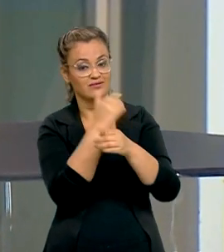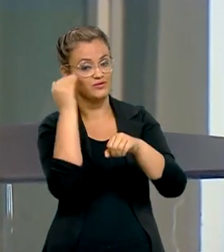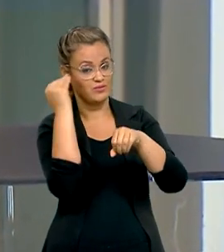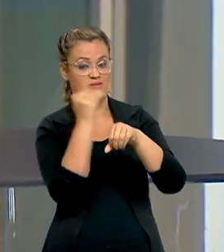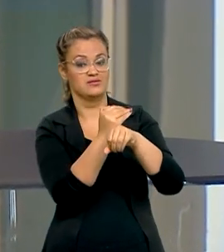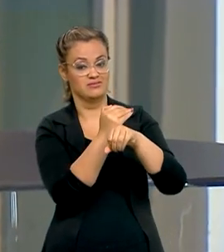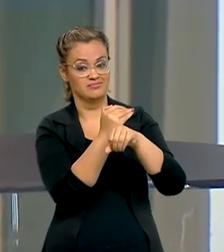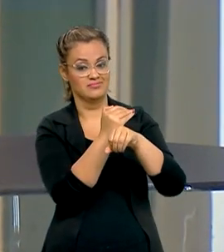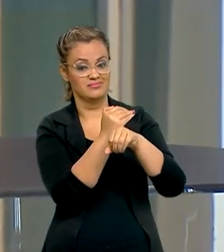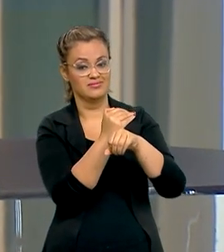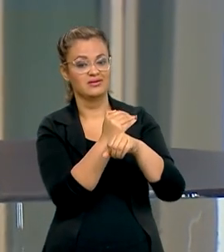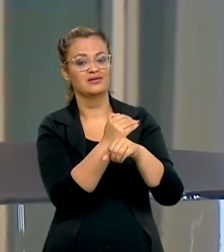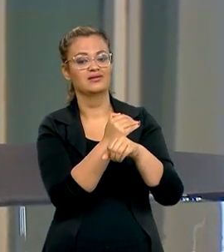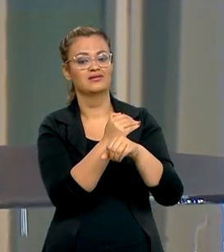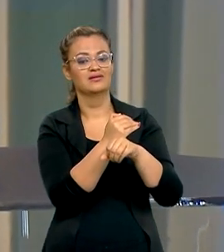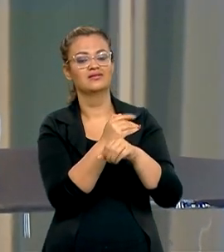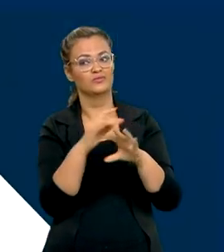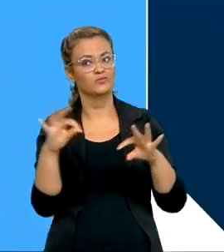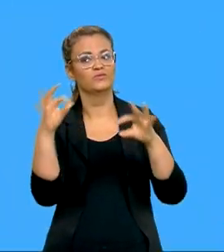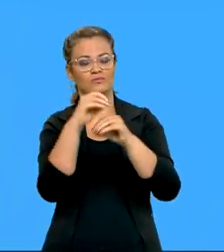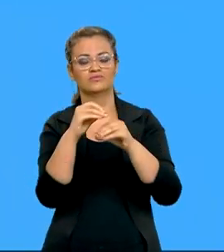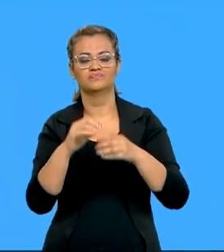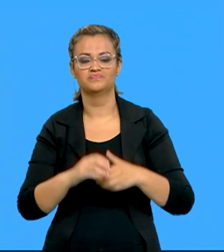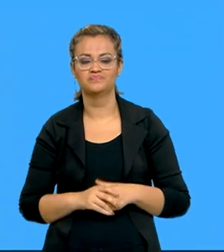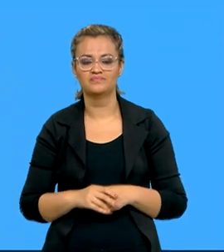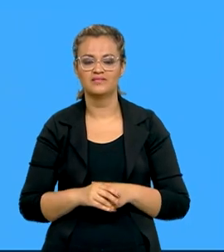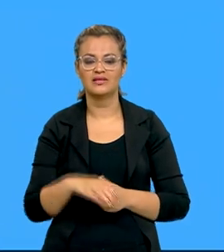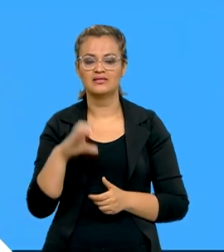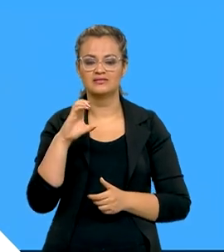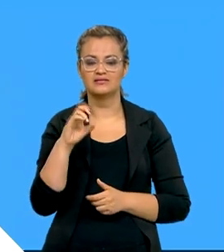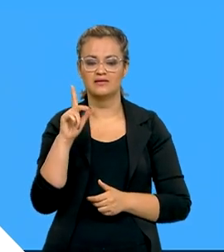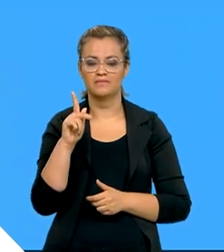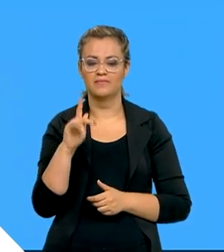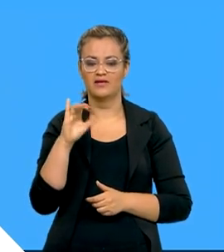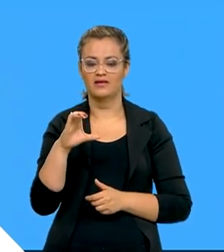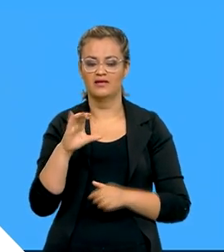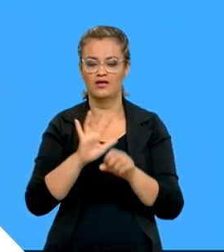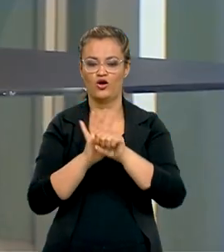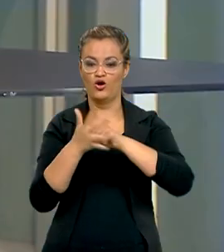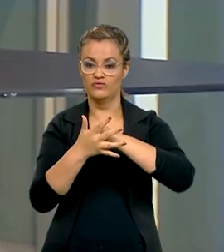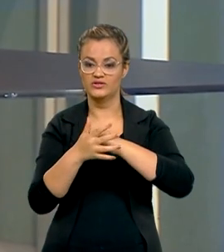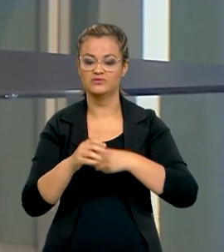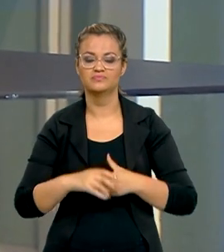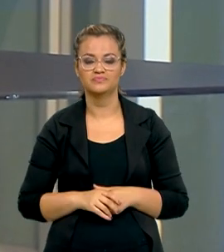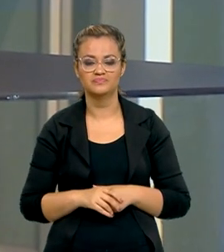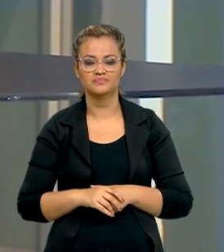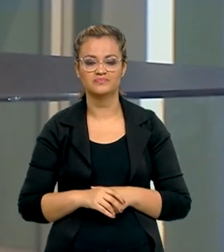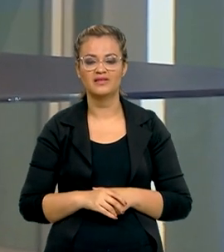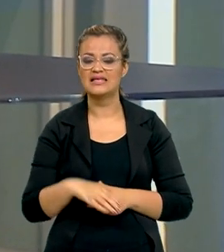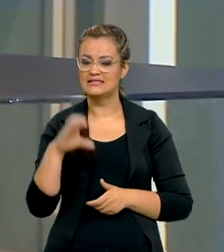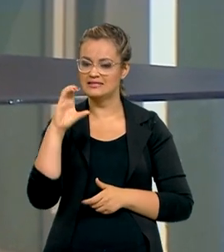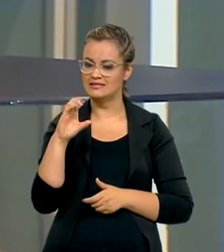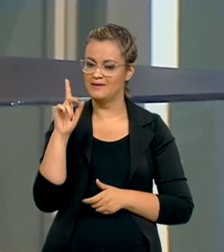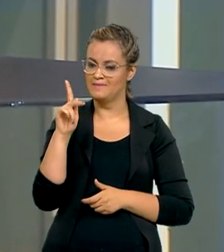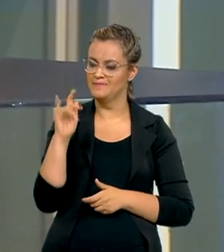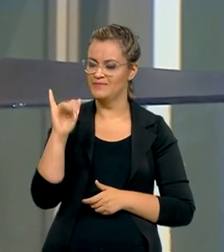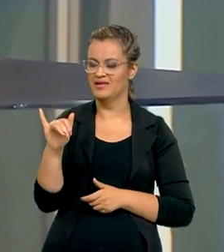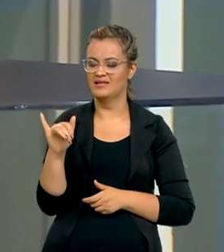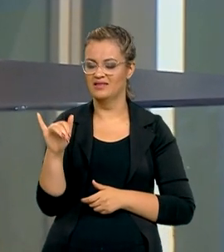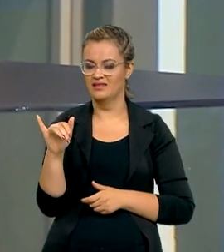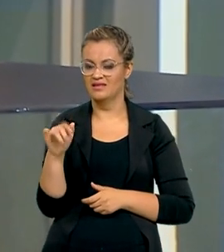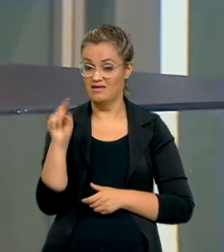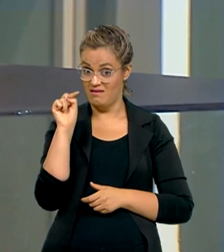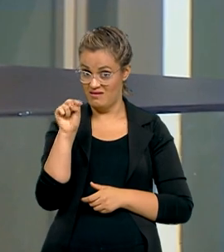e é preciso ser respeitado por todos. CPI da Covid-19. Essa CPI do Covid